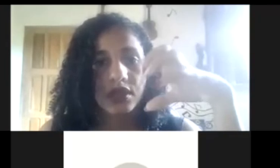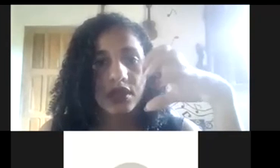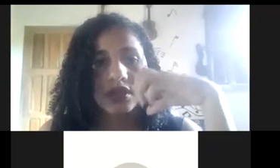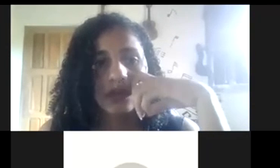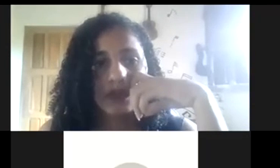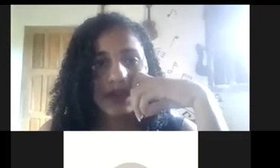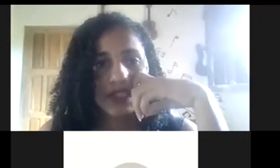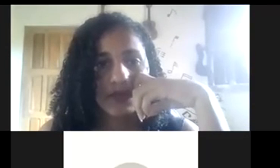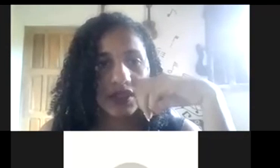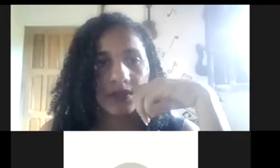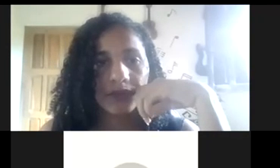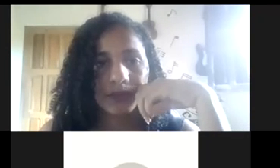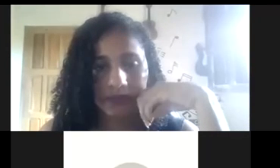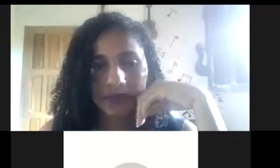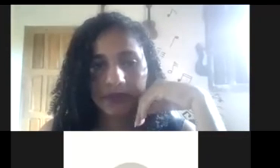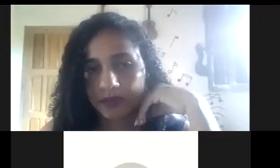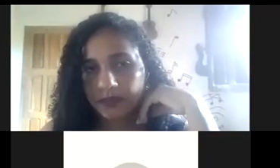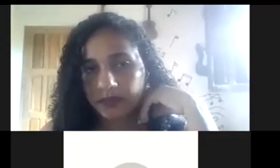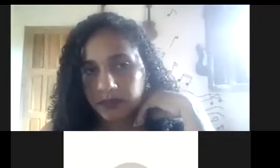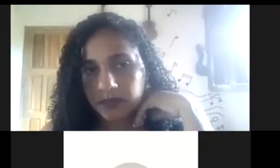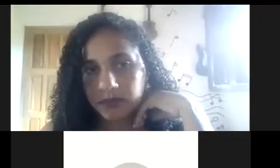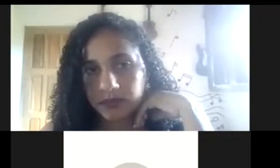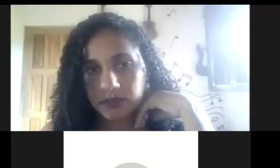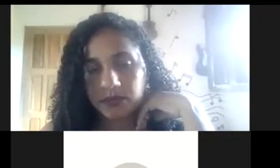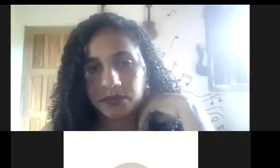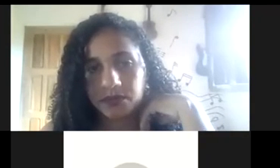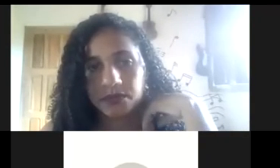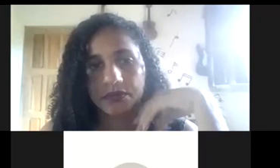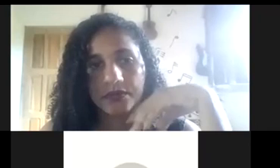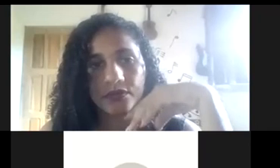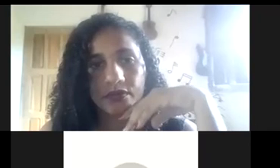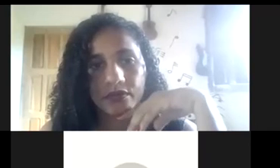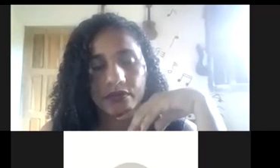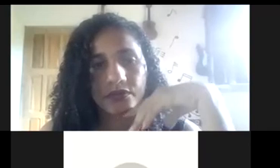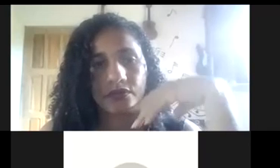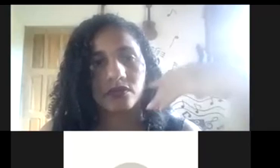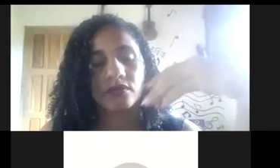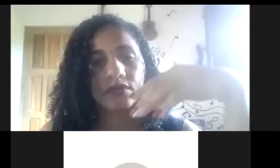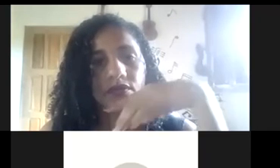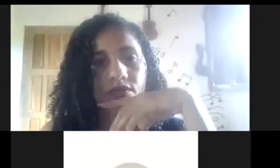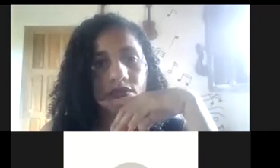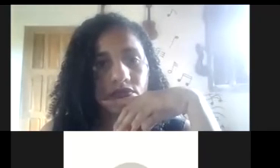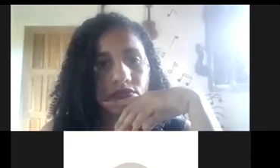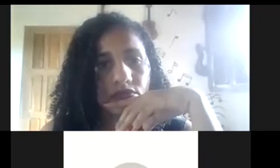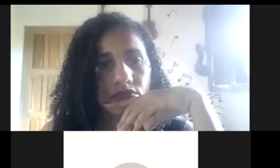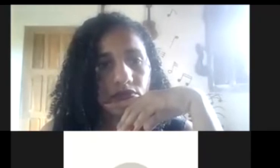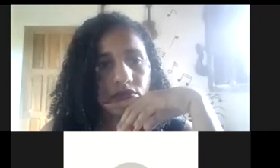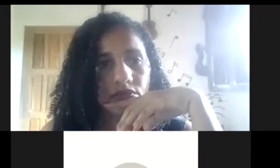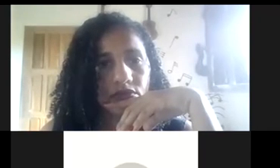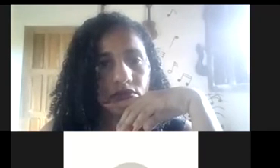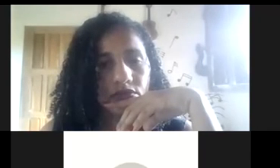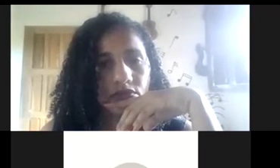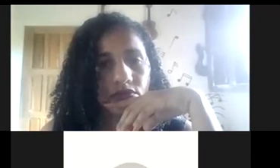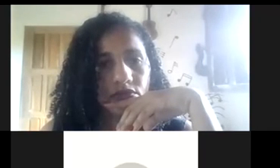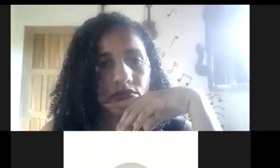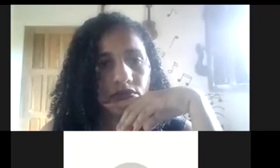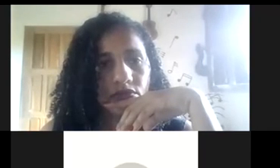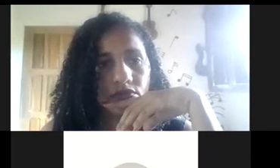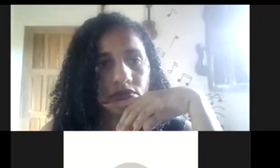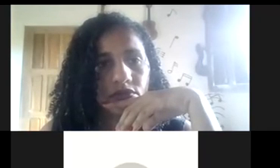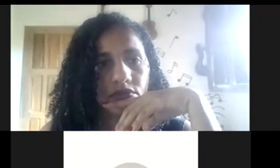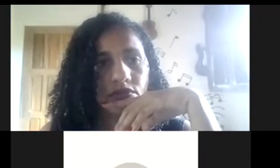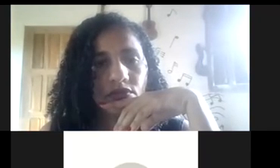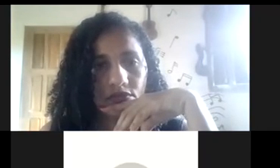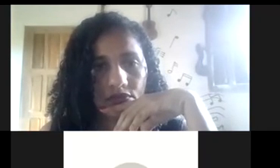é que... Nós tivemos uma mais curtinha, Rejane, até porque nós perdemos muito tempo, a gente teve um problema com o ingresso de